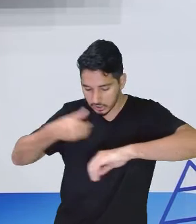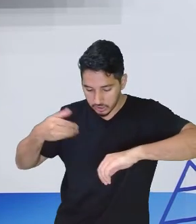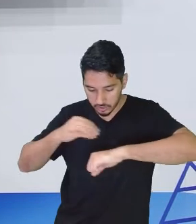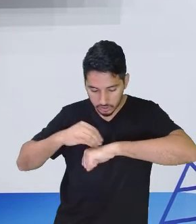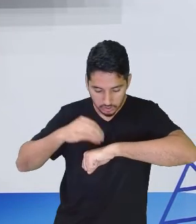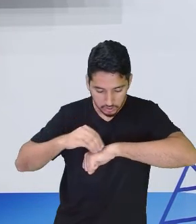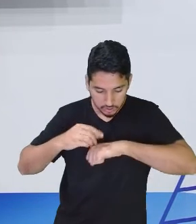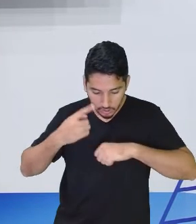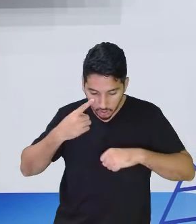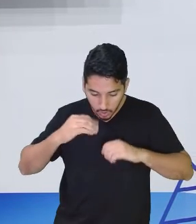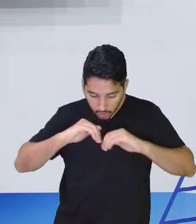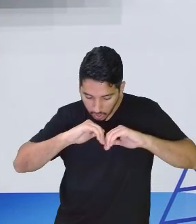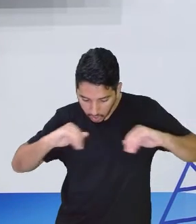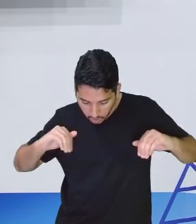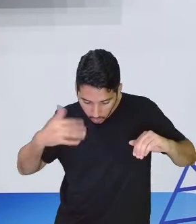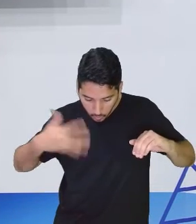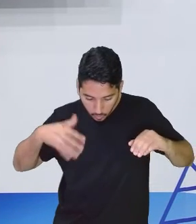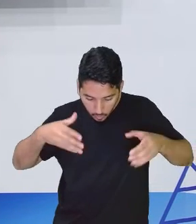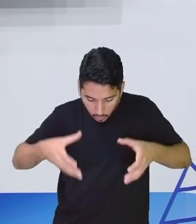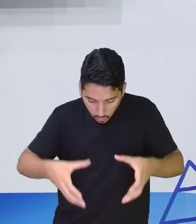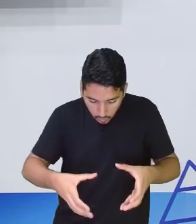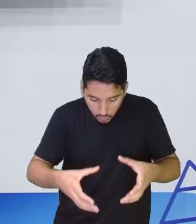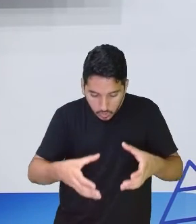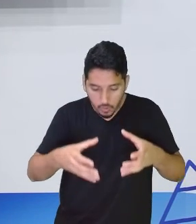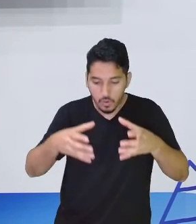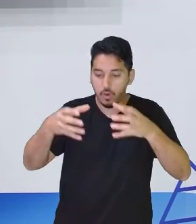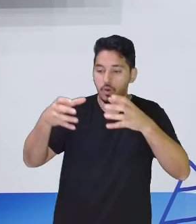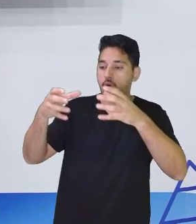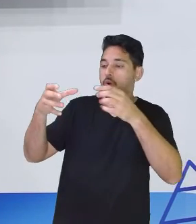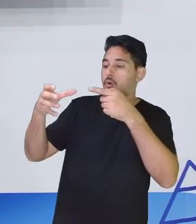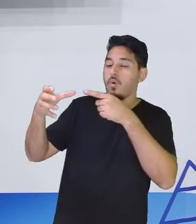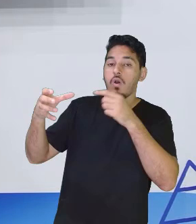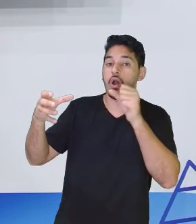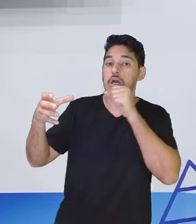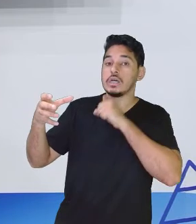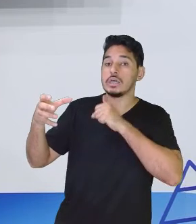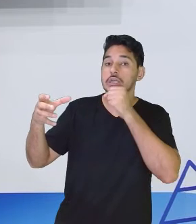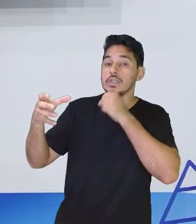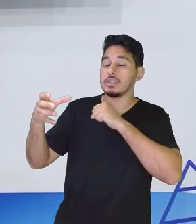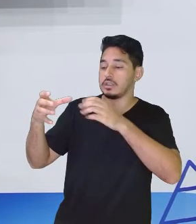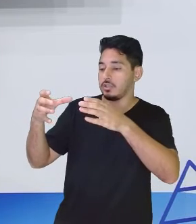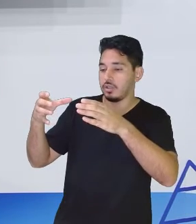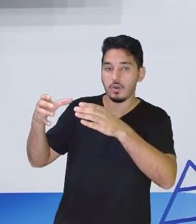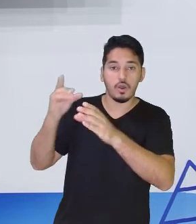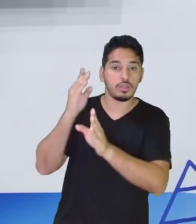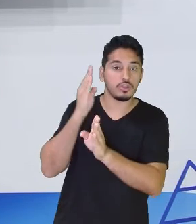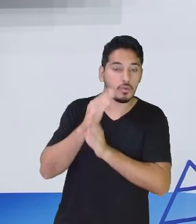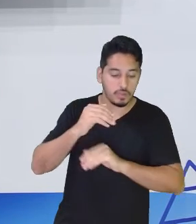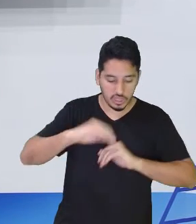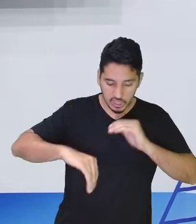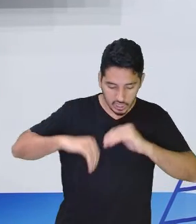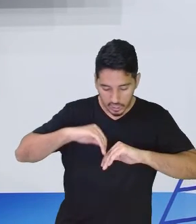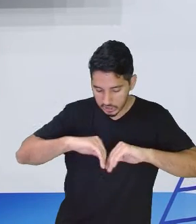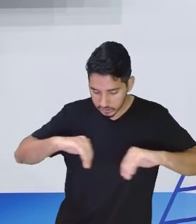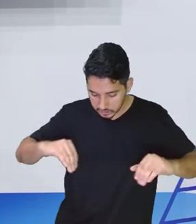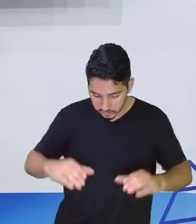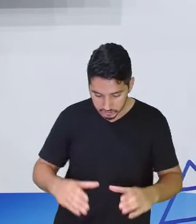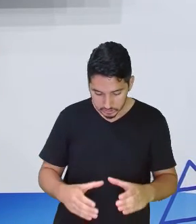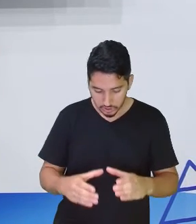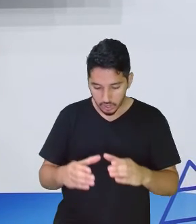objetos muito antigos, né, que foram encontrados nas escavações. E essas